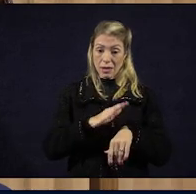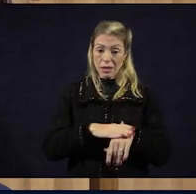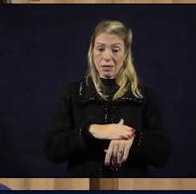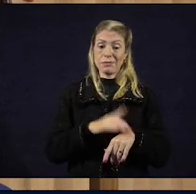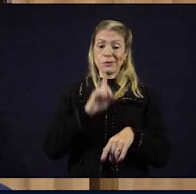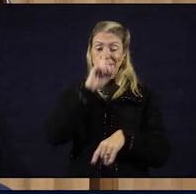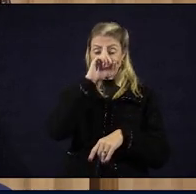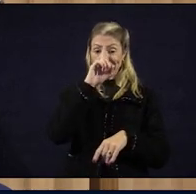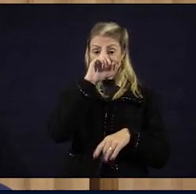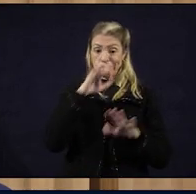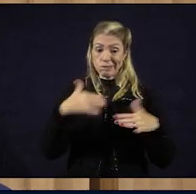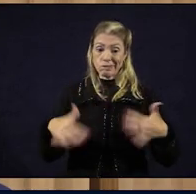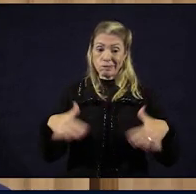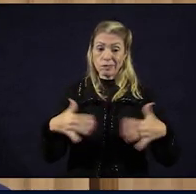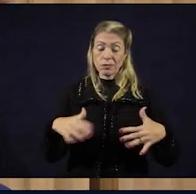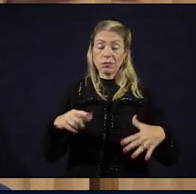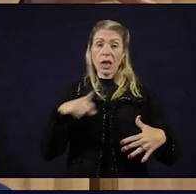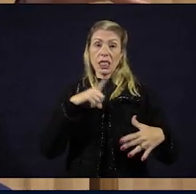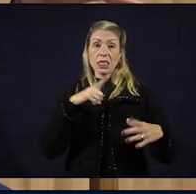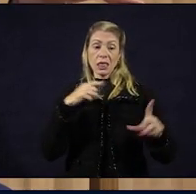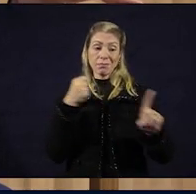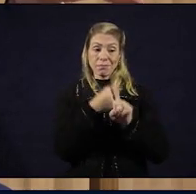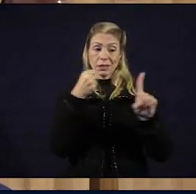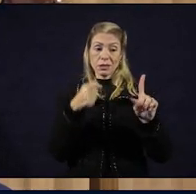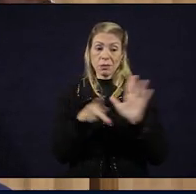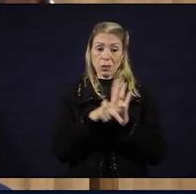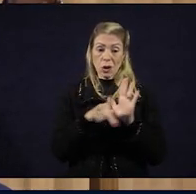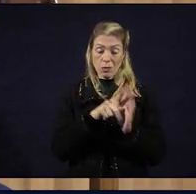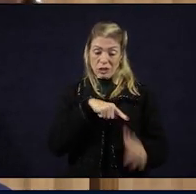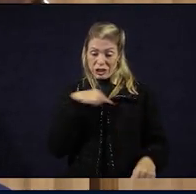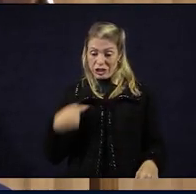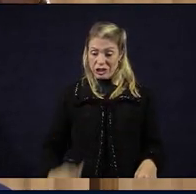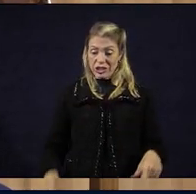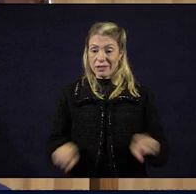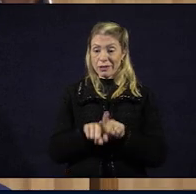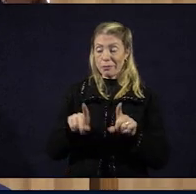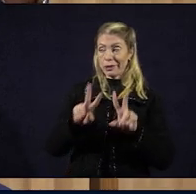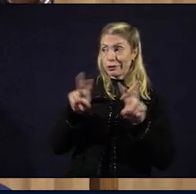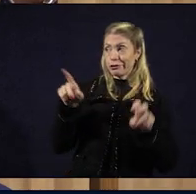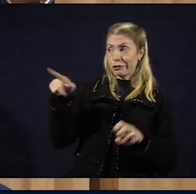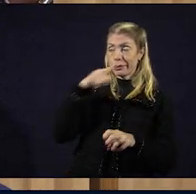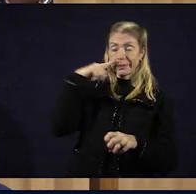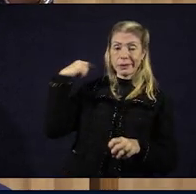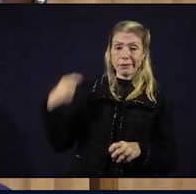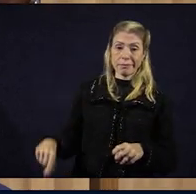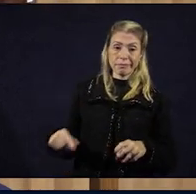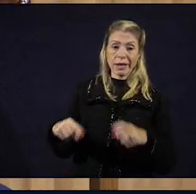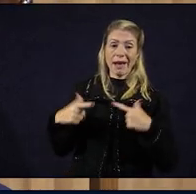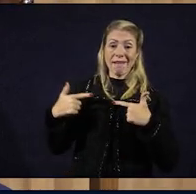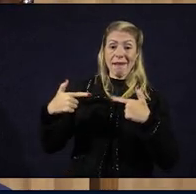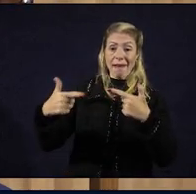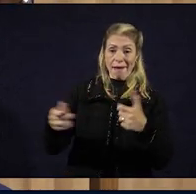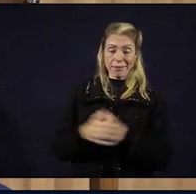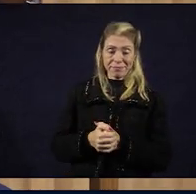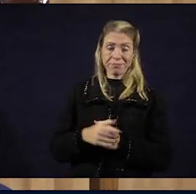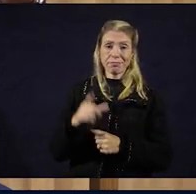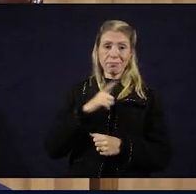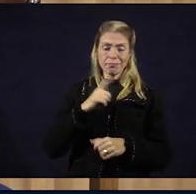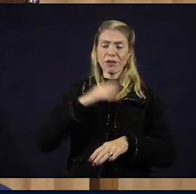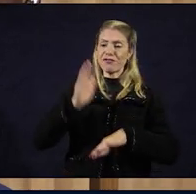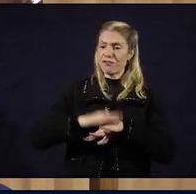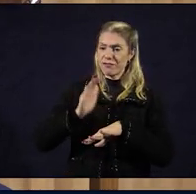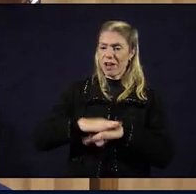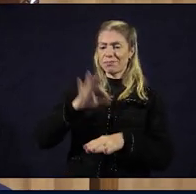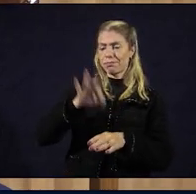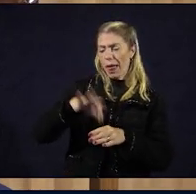estão sendo impactadas quase que igualmente pela China e pela guerra que no final do dia Rússia Ucrânia são importante produtores de grãos e no